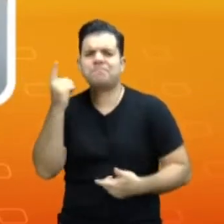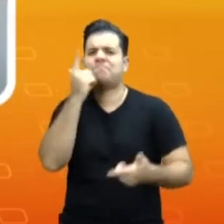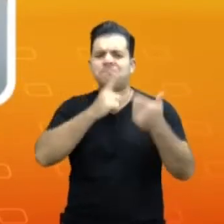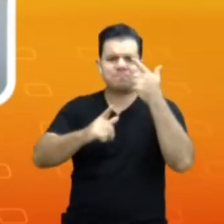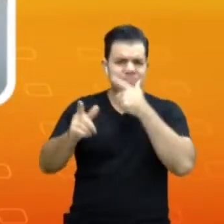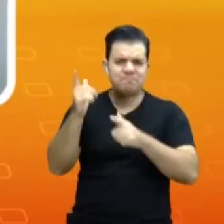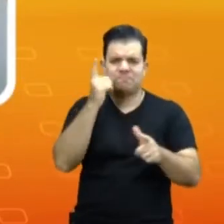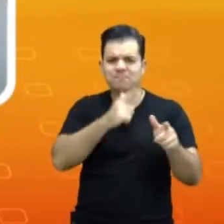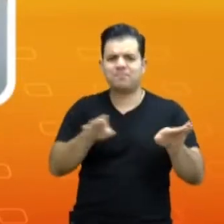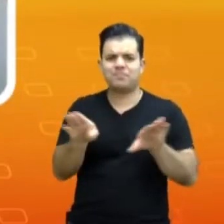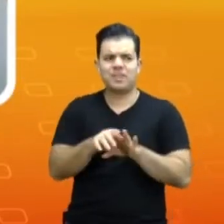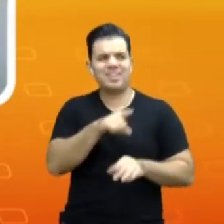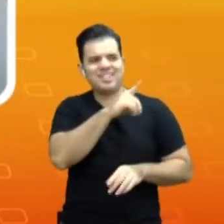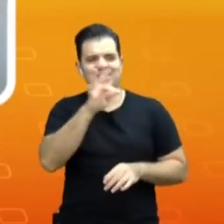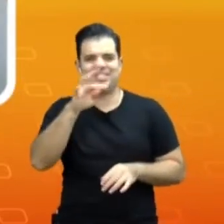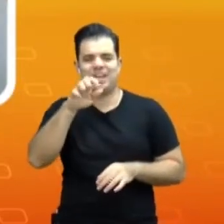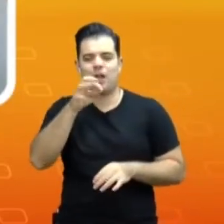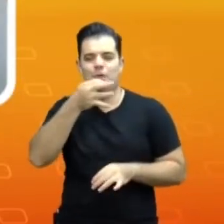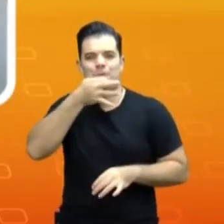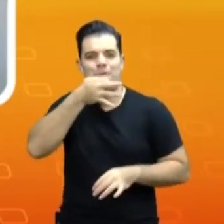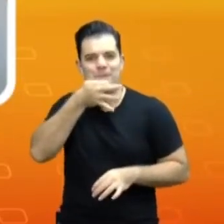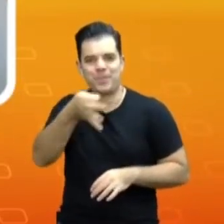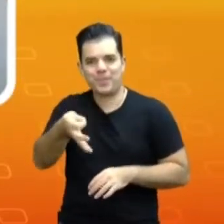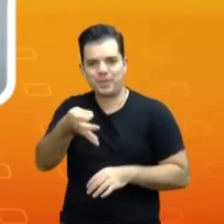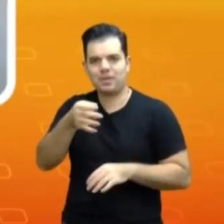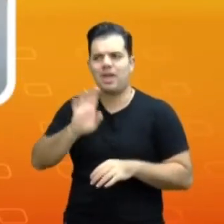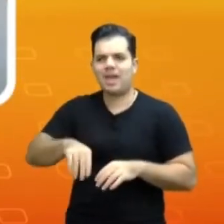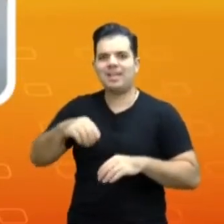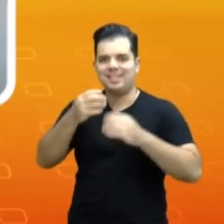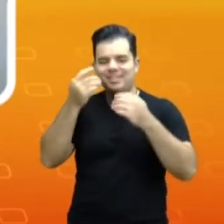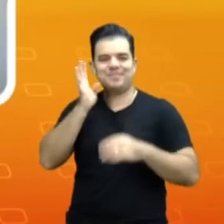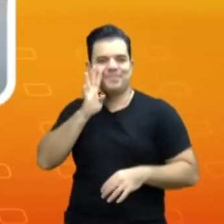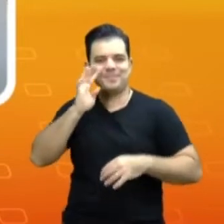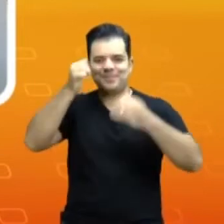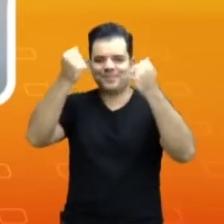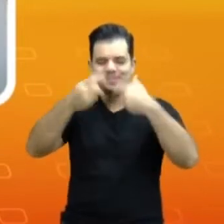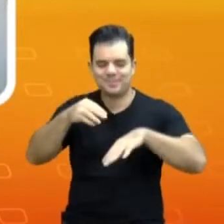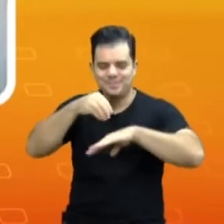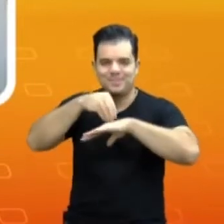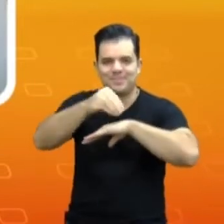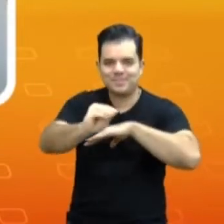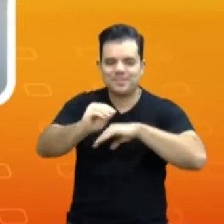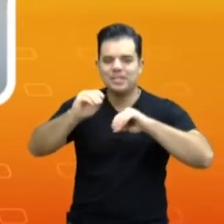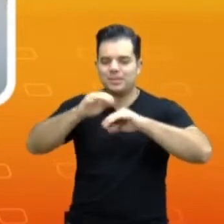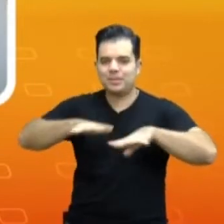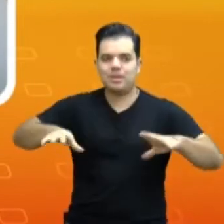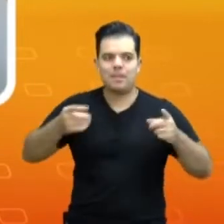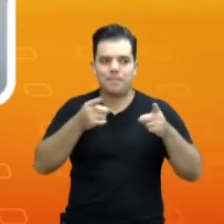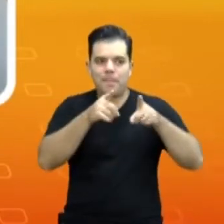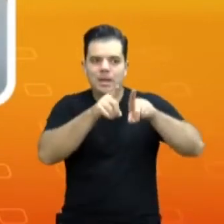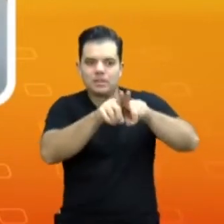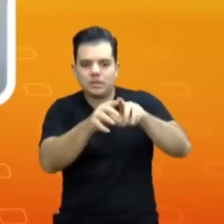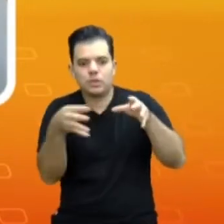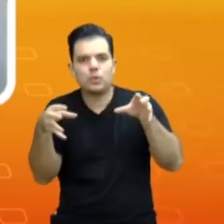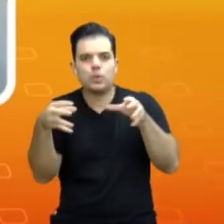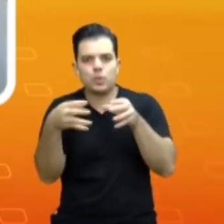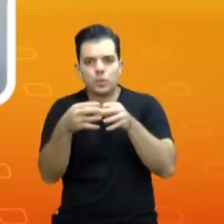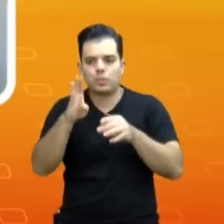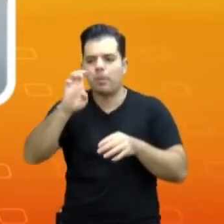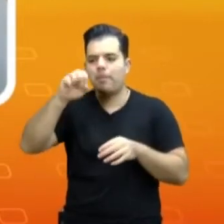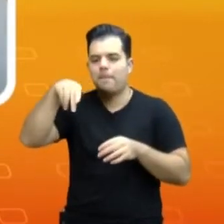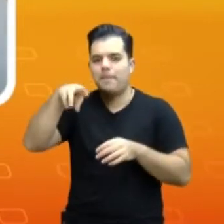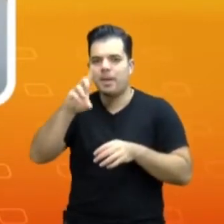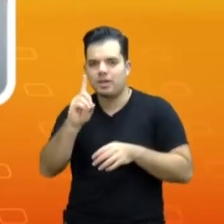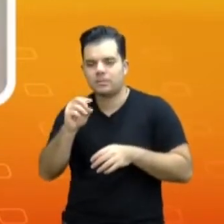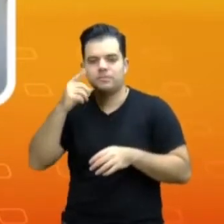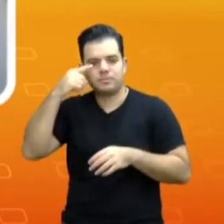né? Eu acho que é até uma mensagem legal aqui para todo o grupo, né? A gente fez uma parceria, a gente com a Band ali, né? Da